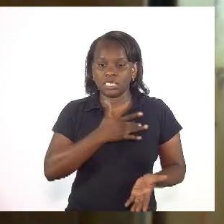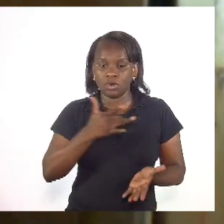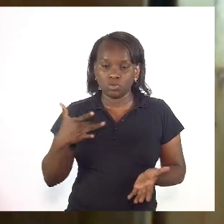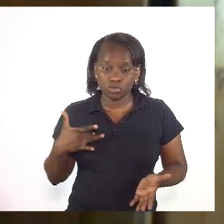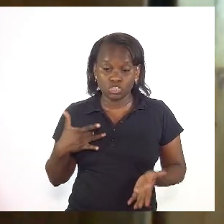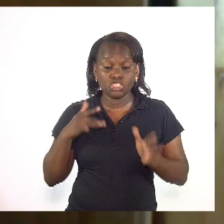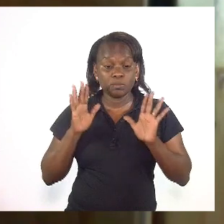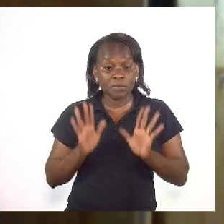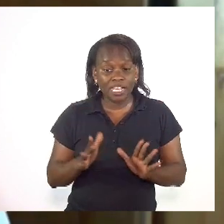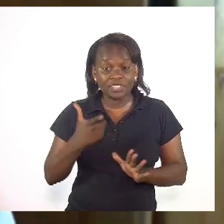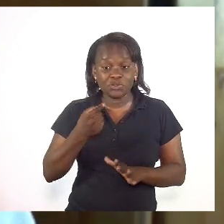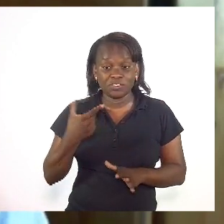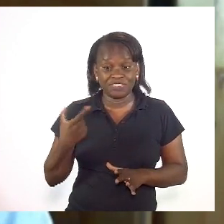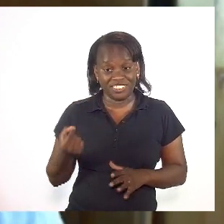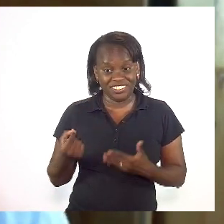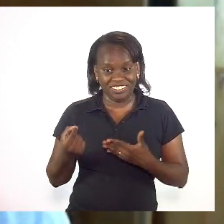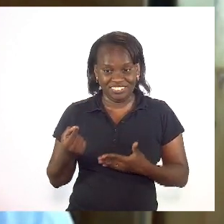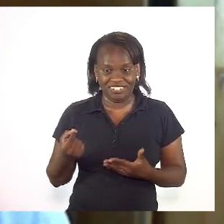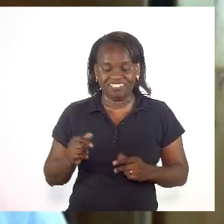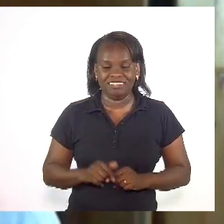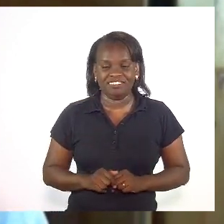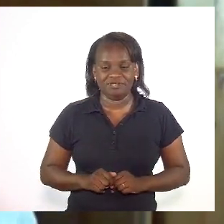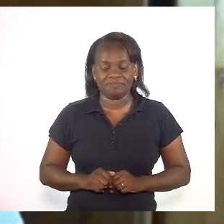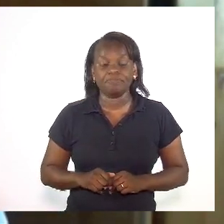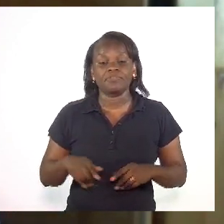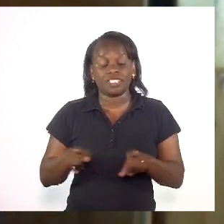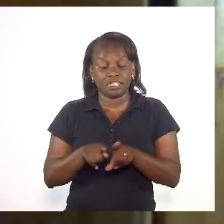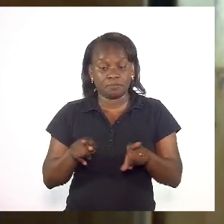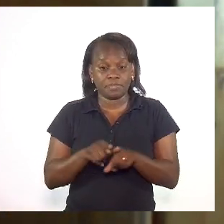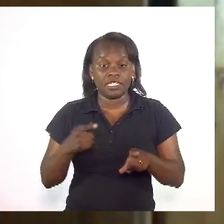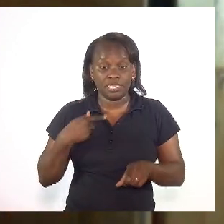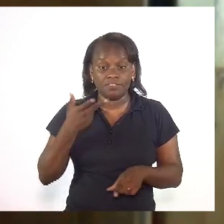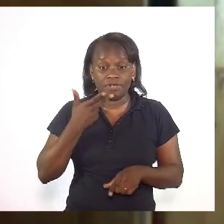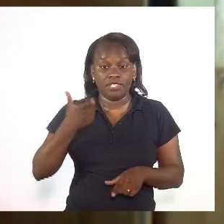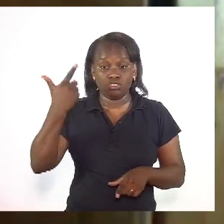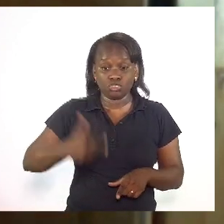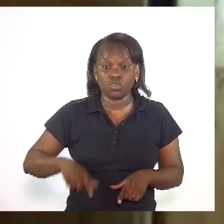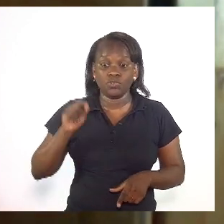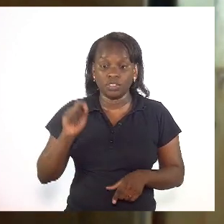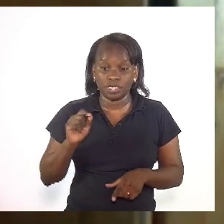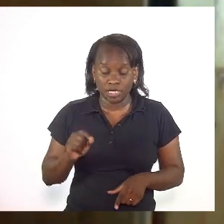mas cai em 2020. E ele volta a afirmar